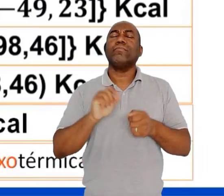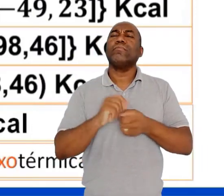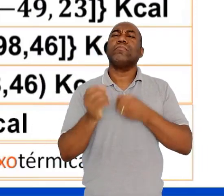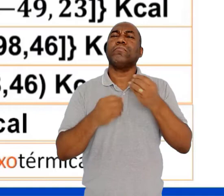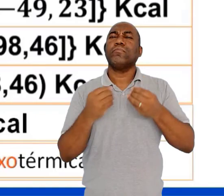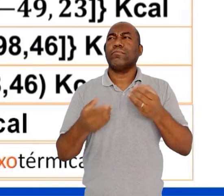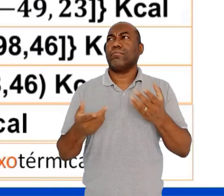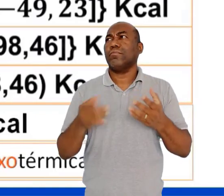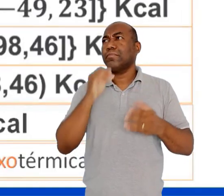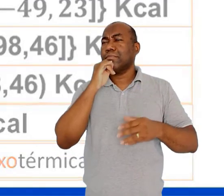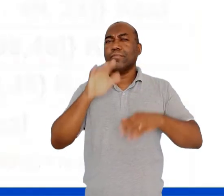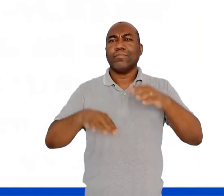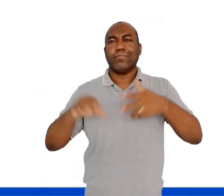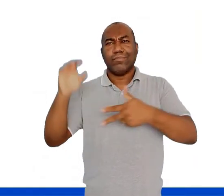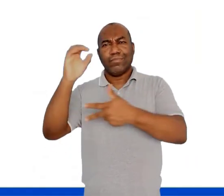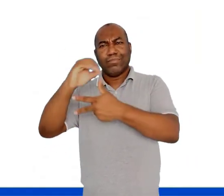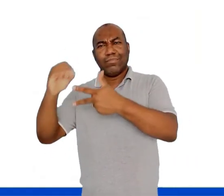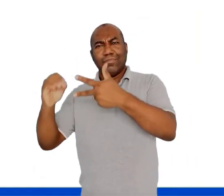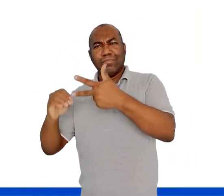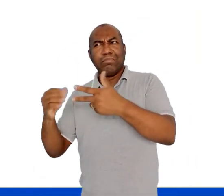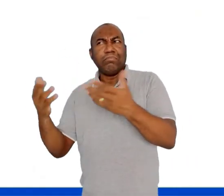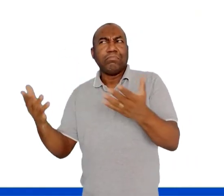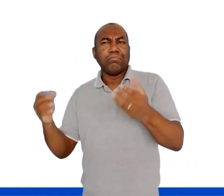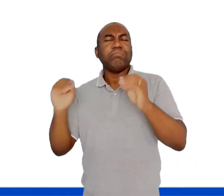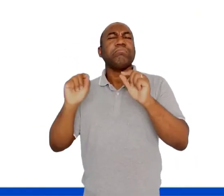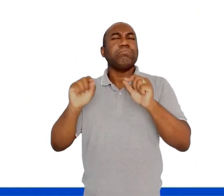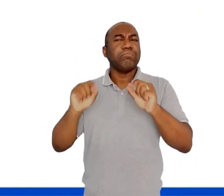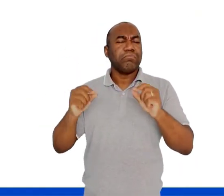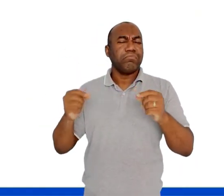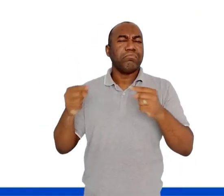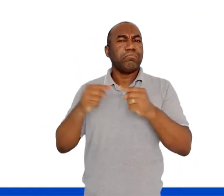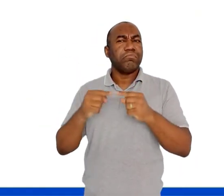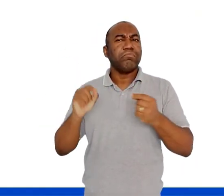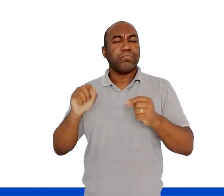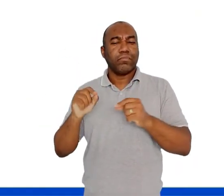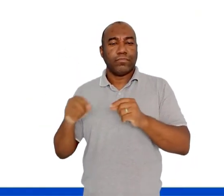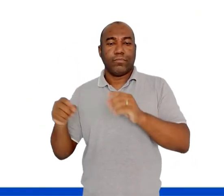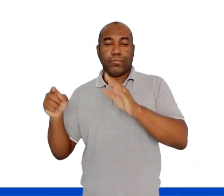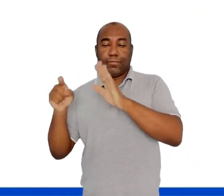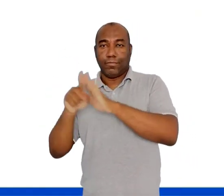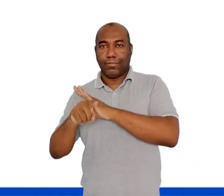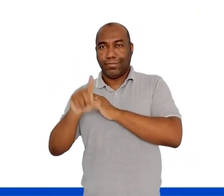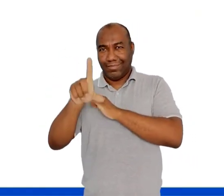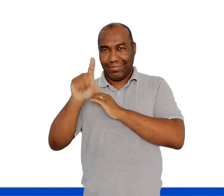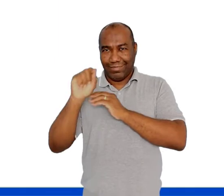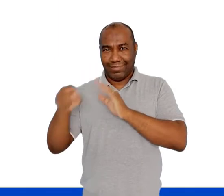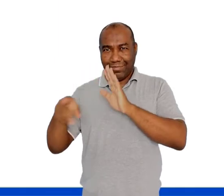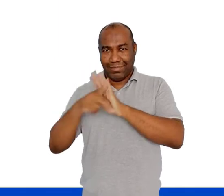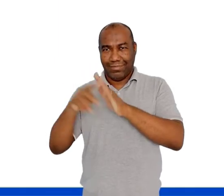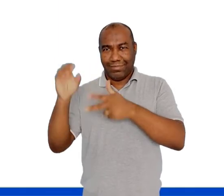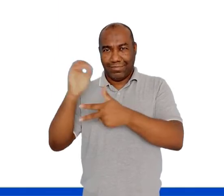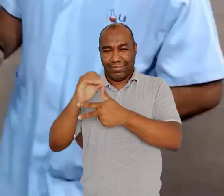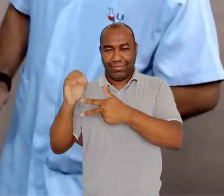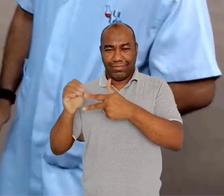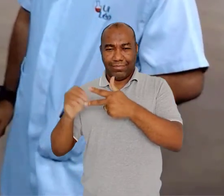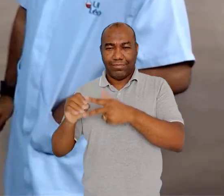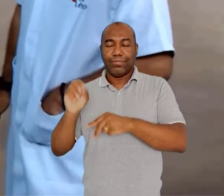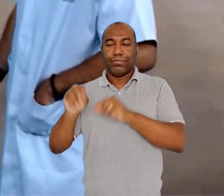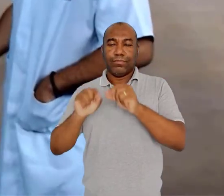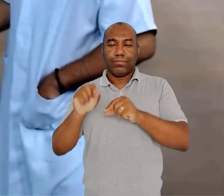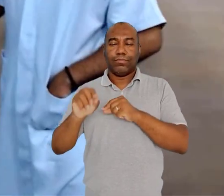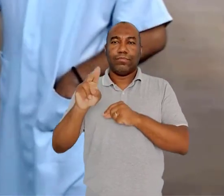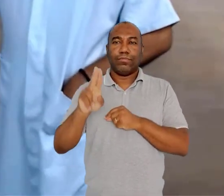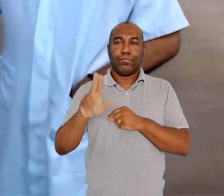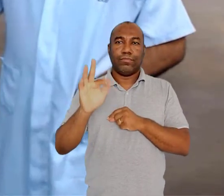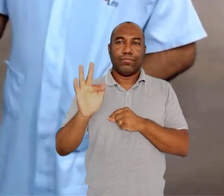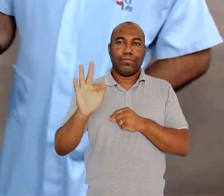cair no meu Enem, né? Tem ali uma questão da UFMS, que é bem semelhante ao que sempre cai no Enem. E essas questões que sempre caem no Enem, o